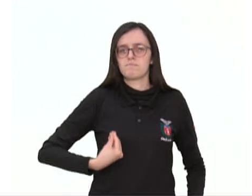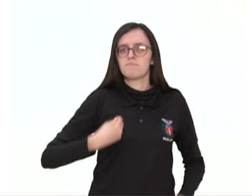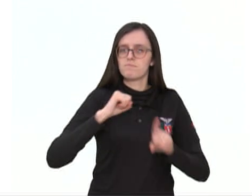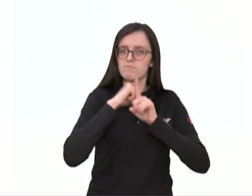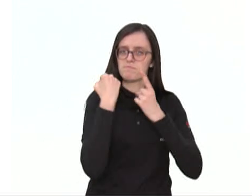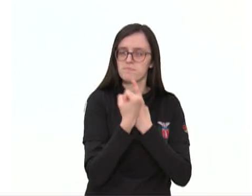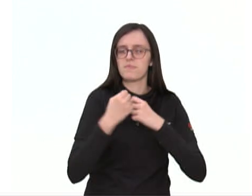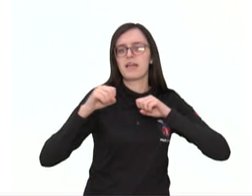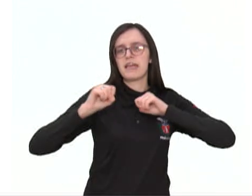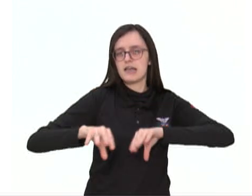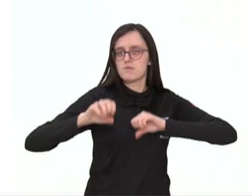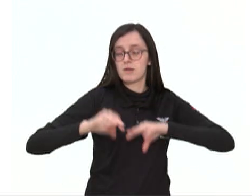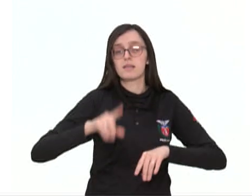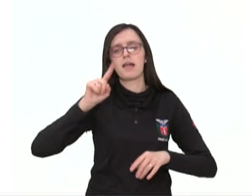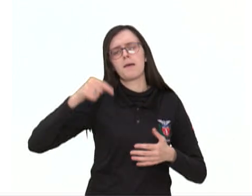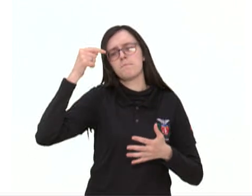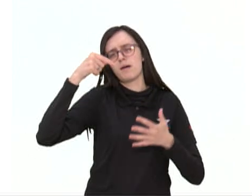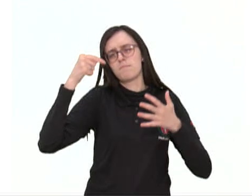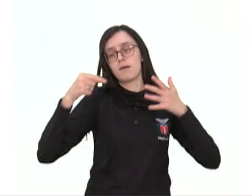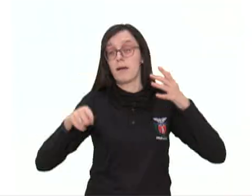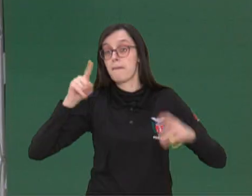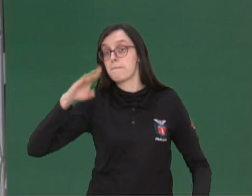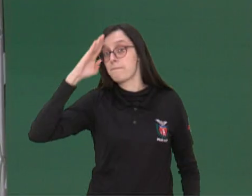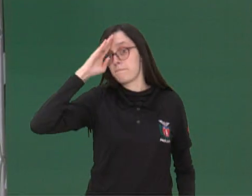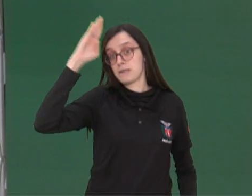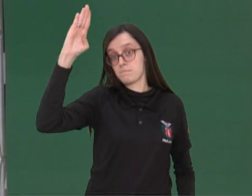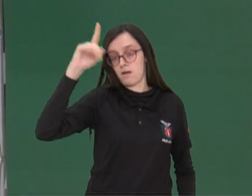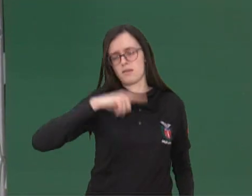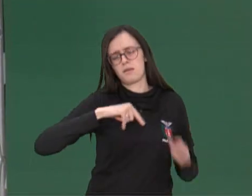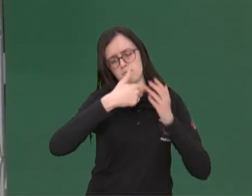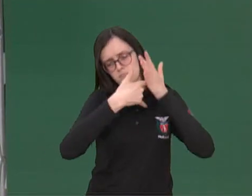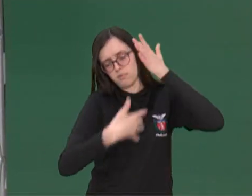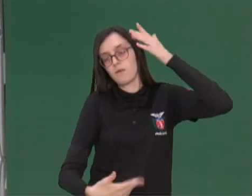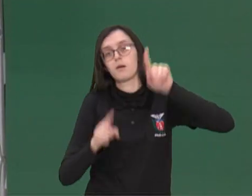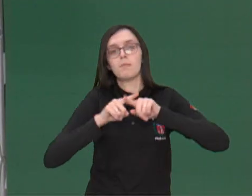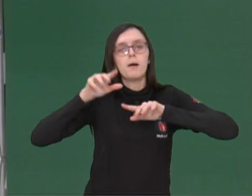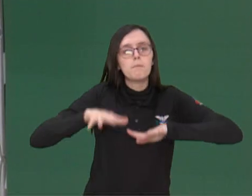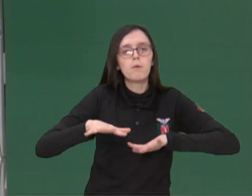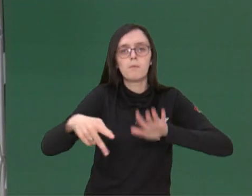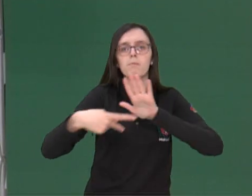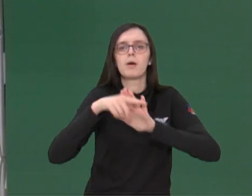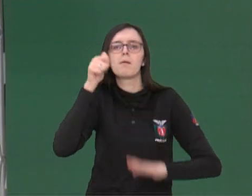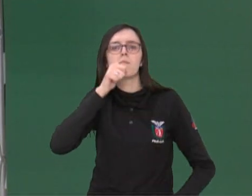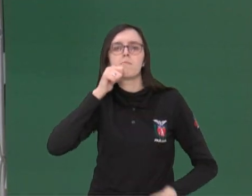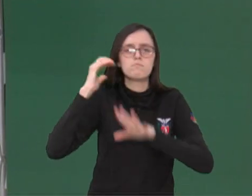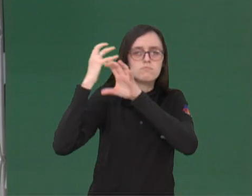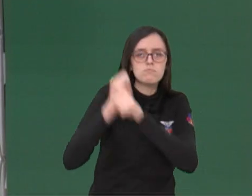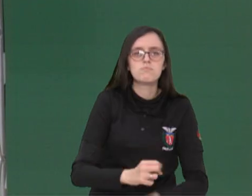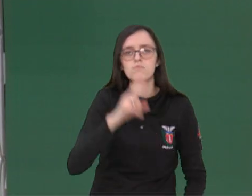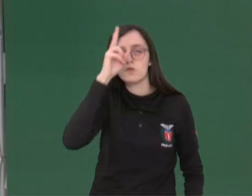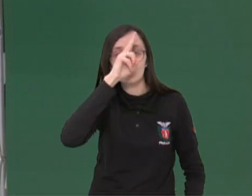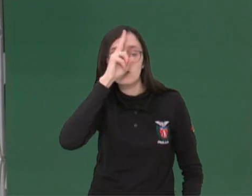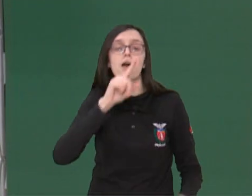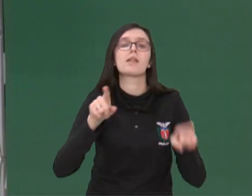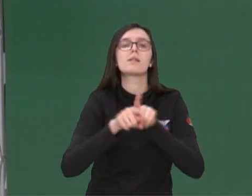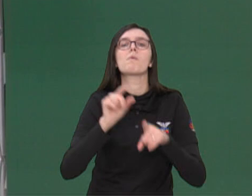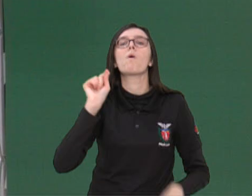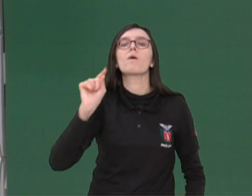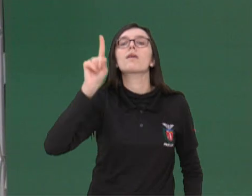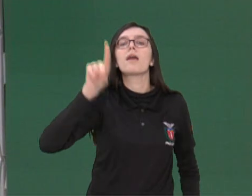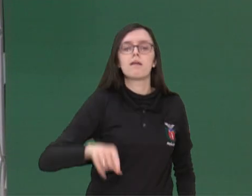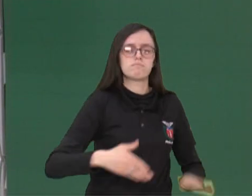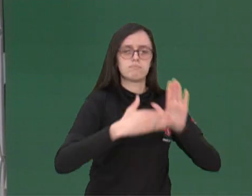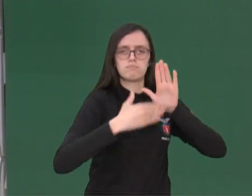civis, educação, são algumas das principais pautas dos movimentos femininos históricos e ainda